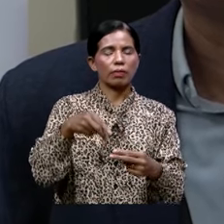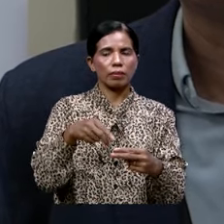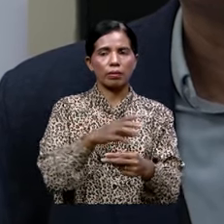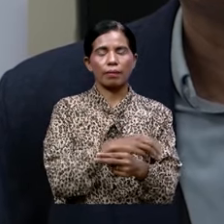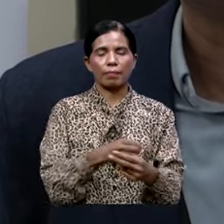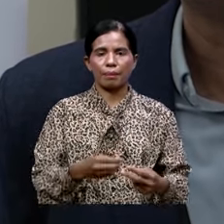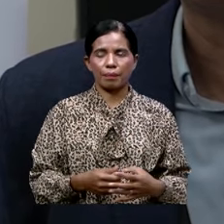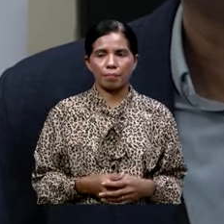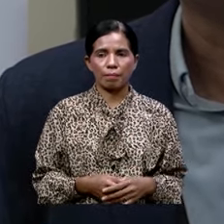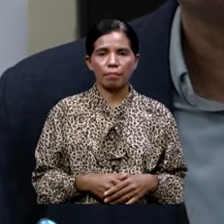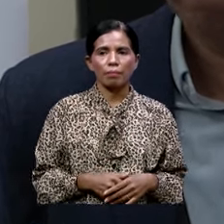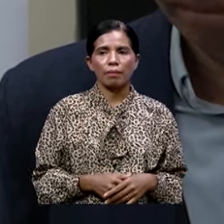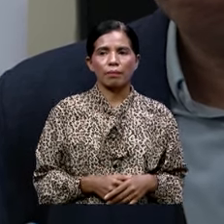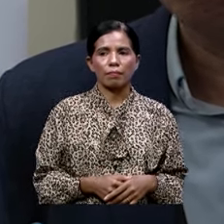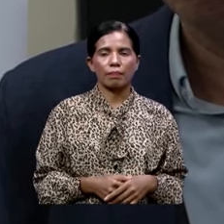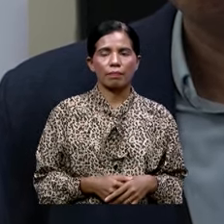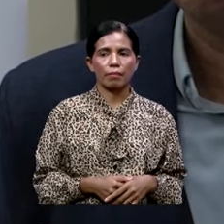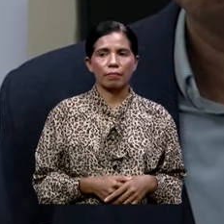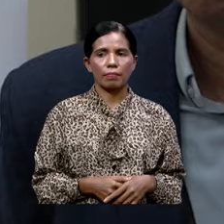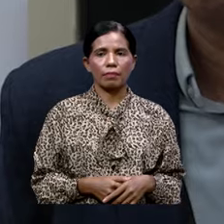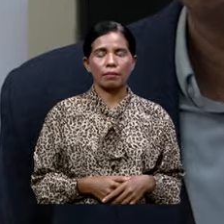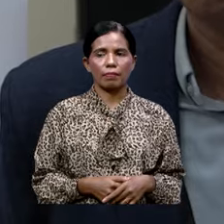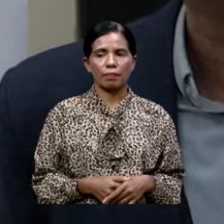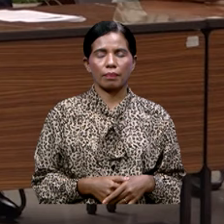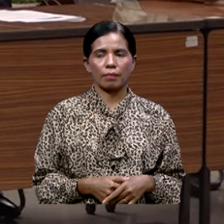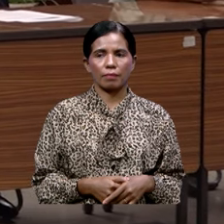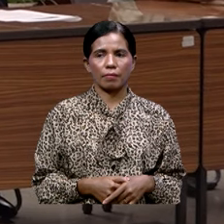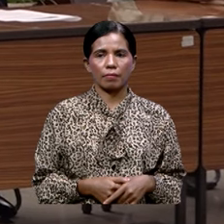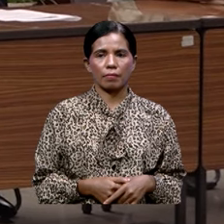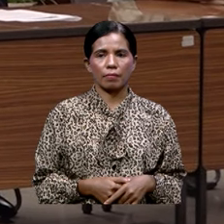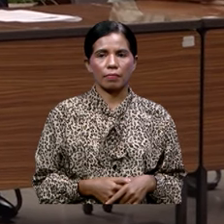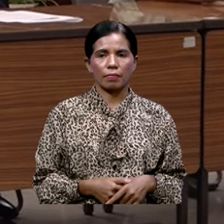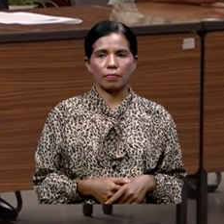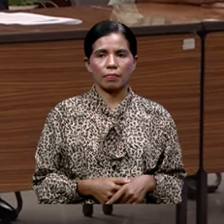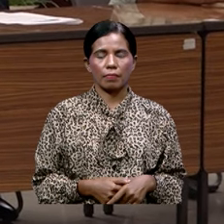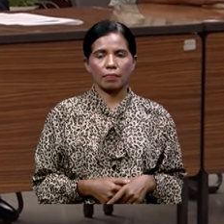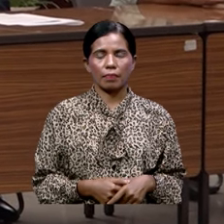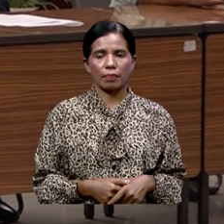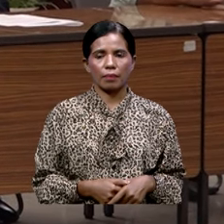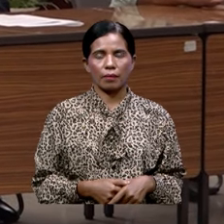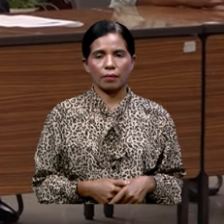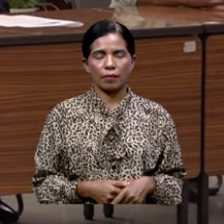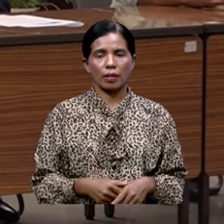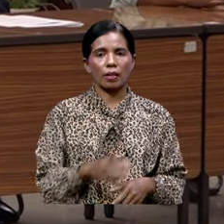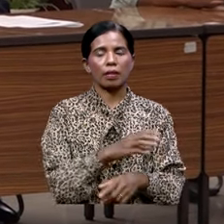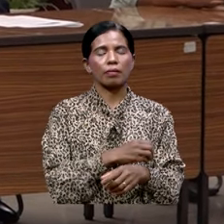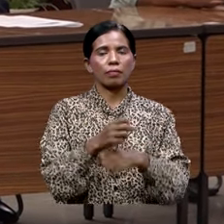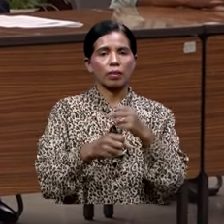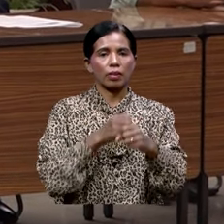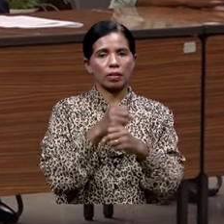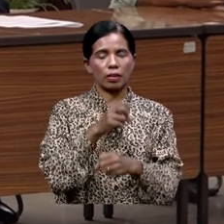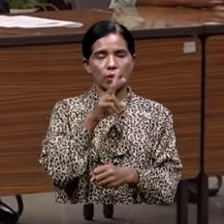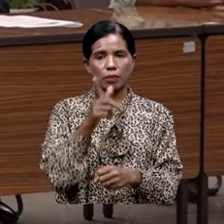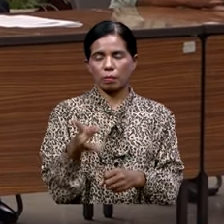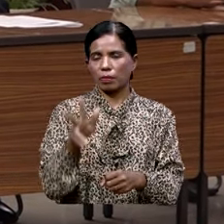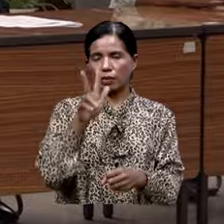that they can improve nutrition and other living conditions. Lançamento badahuluk iha tine rihurua ruanulu resin